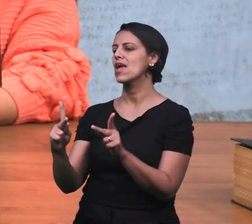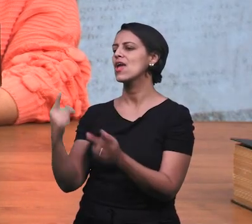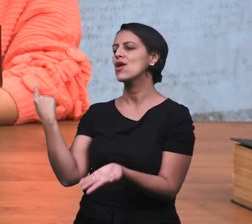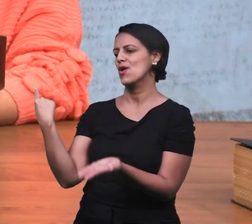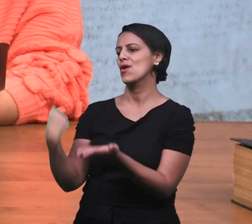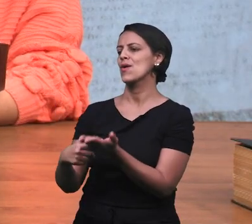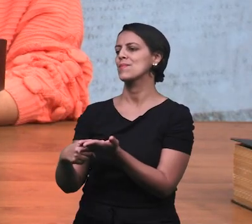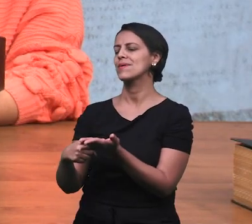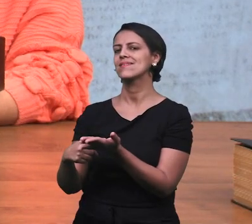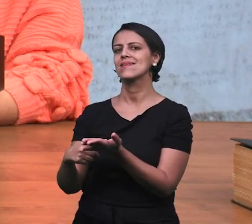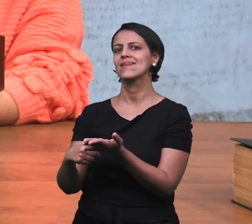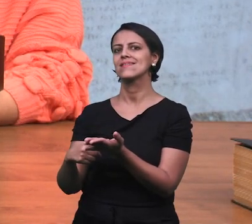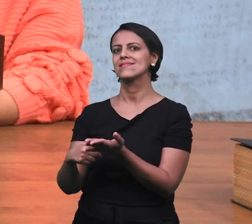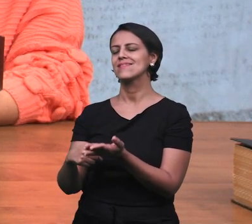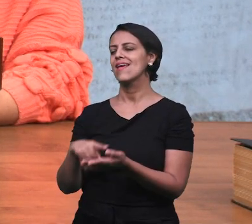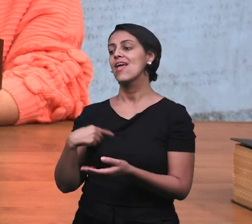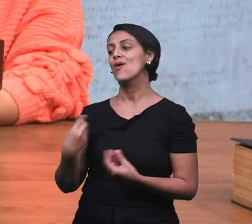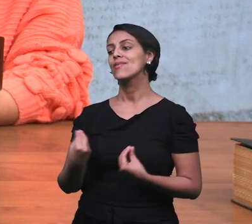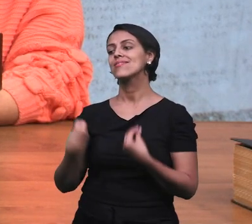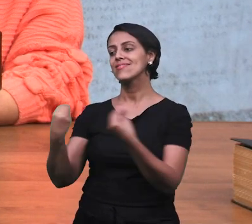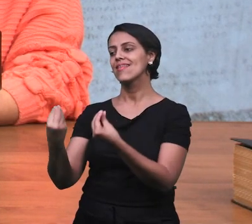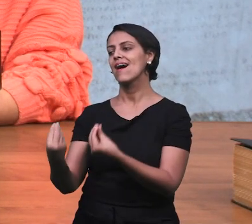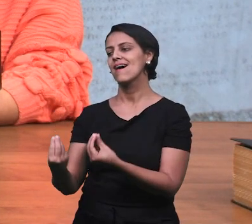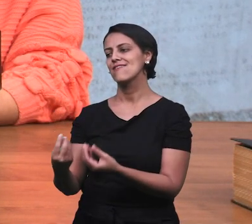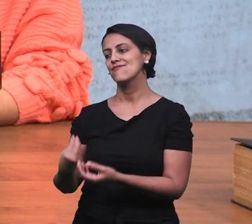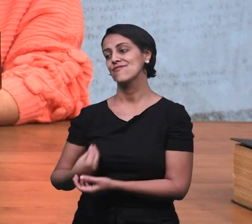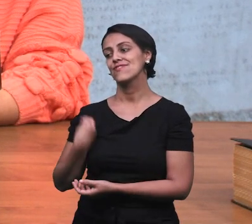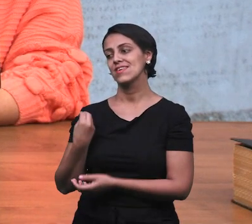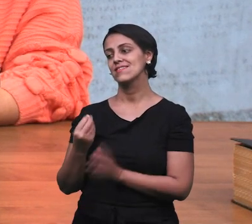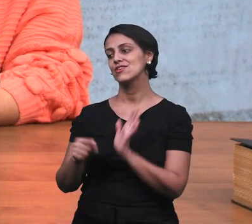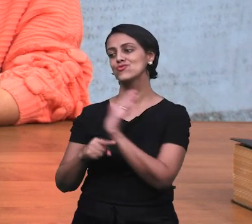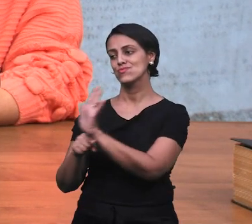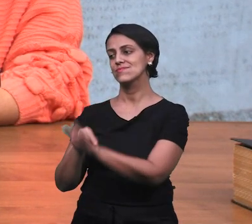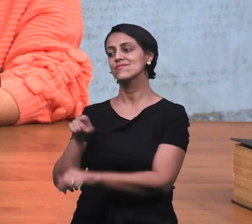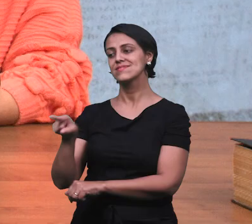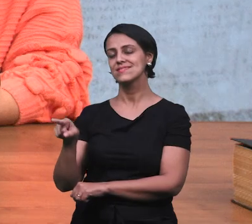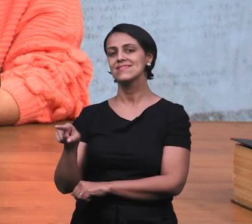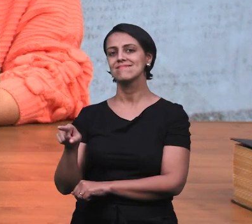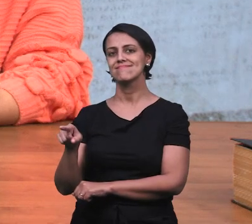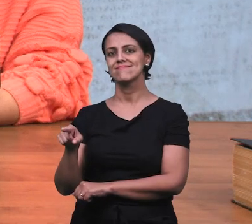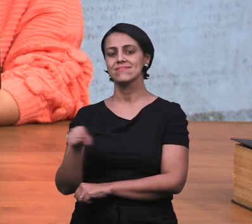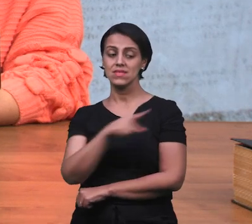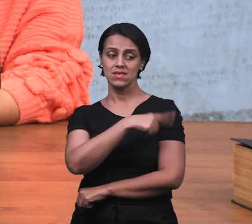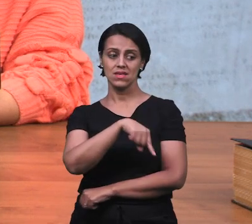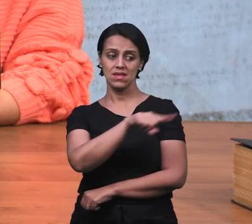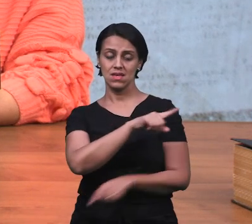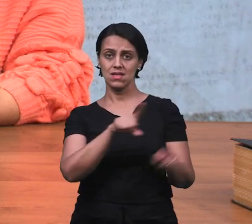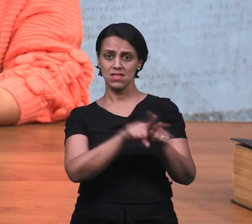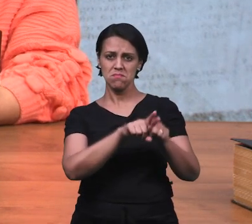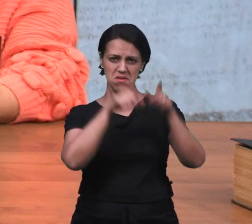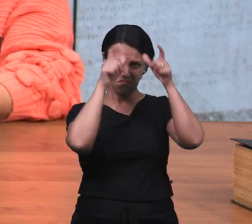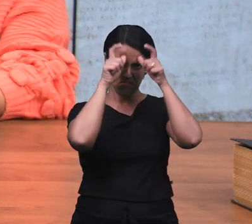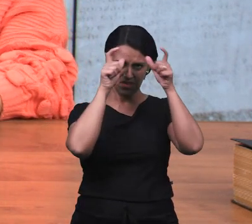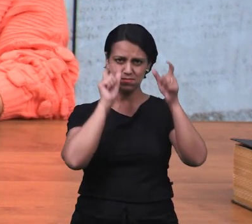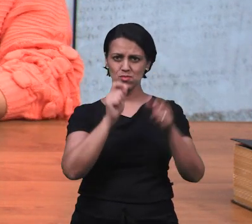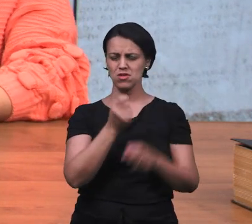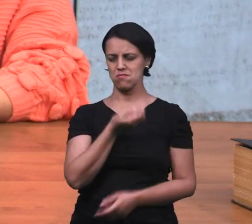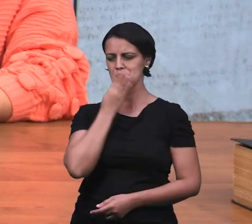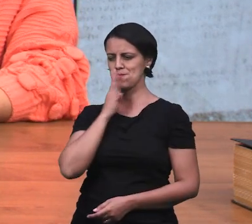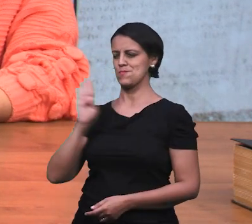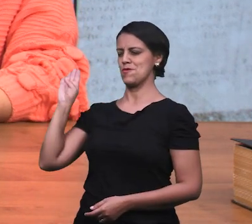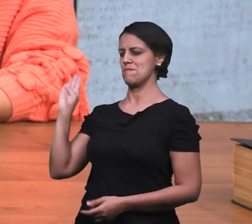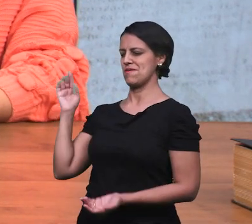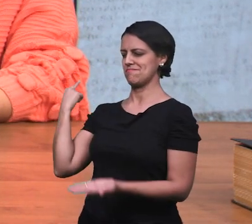vida. E os príncipes da congregação lhes prestaram juramento. E sucedeu